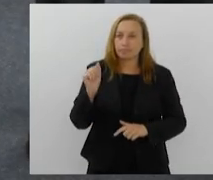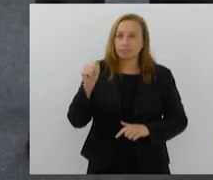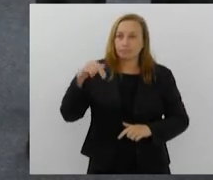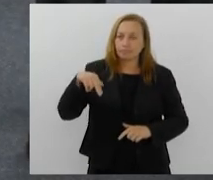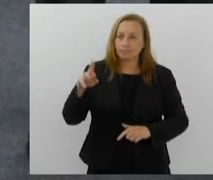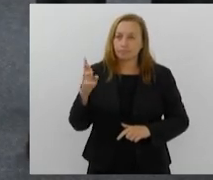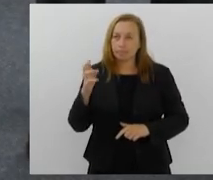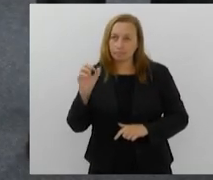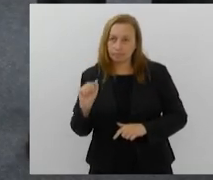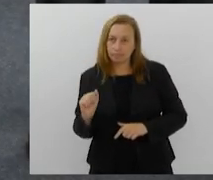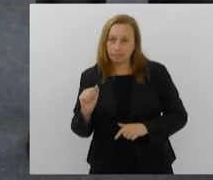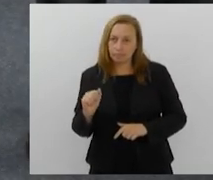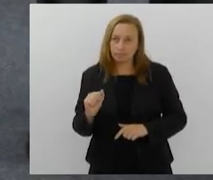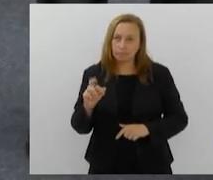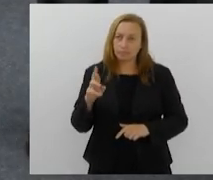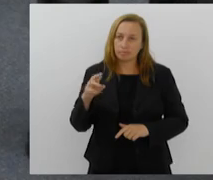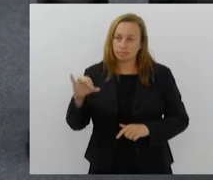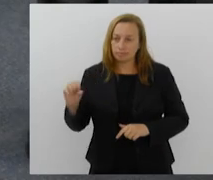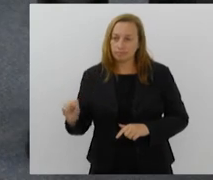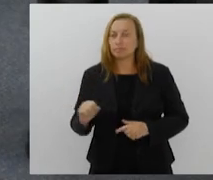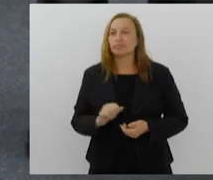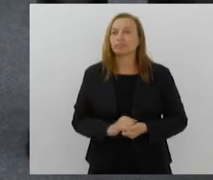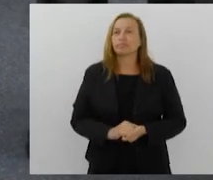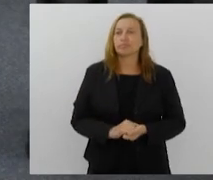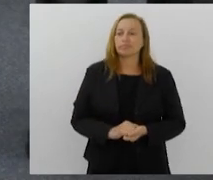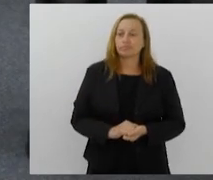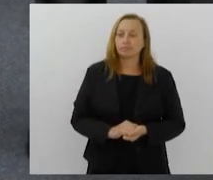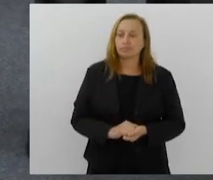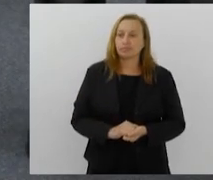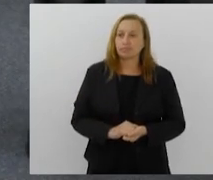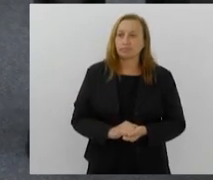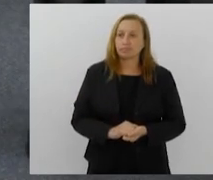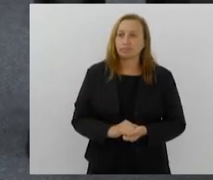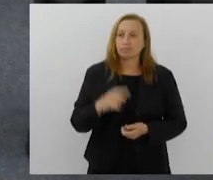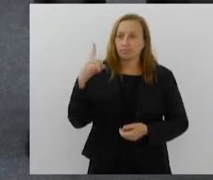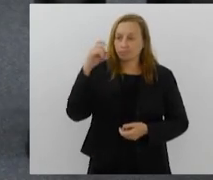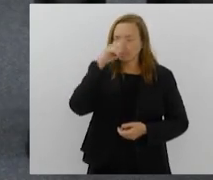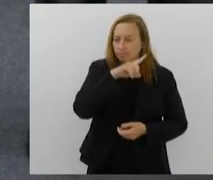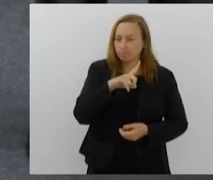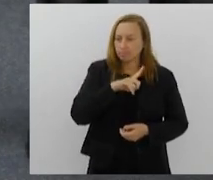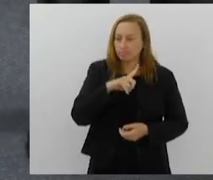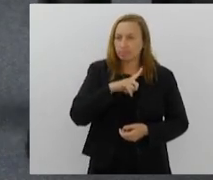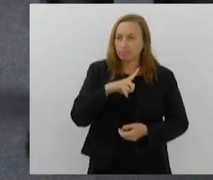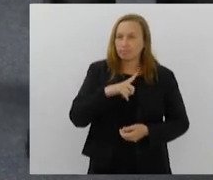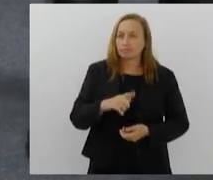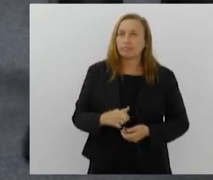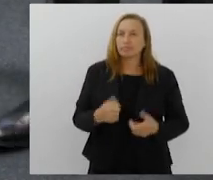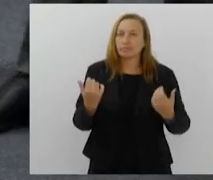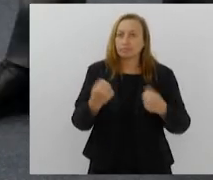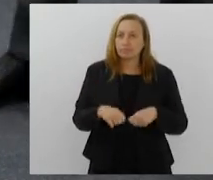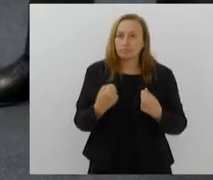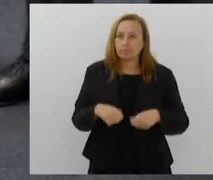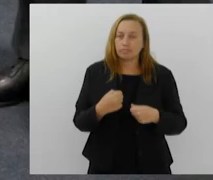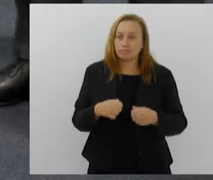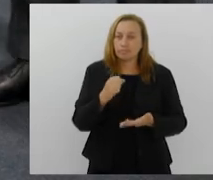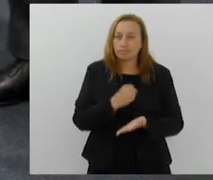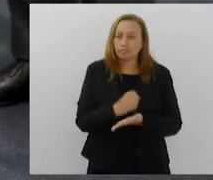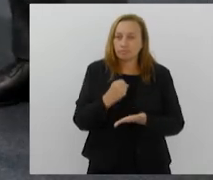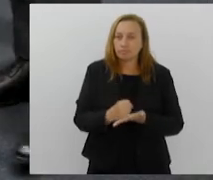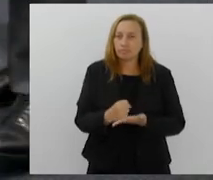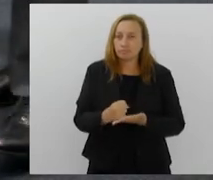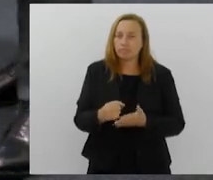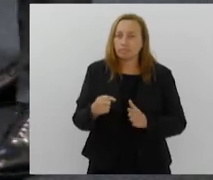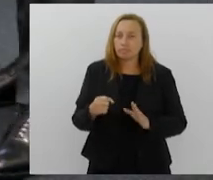que passa há algum tempo por uma série de dificuldades, dentre elas a necessidade de contratação de